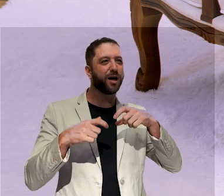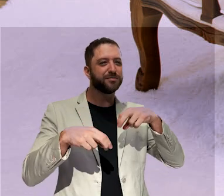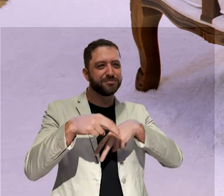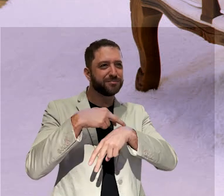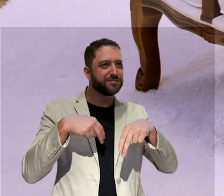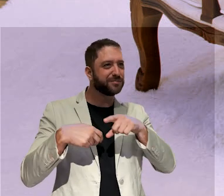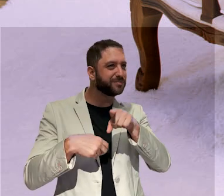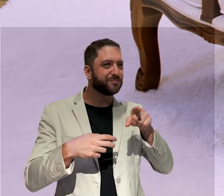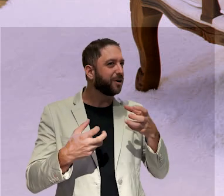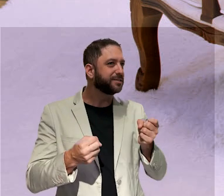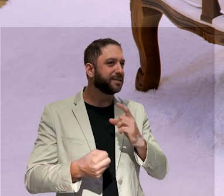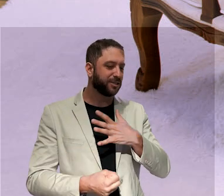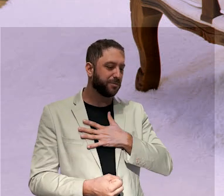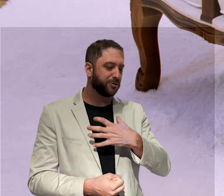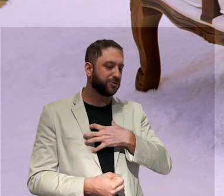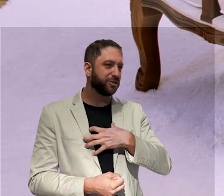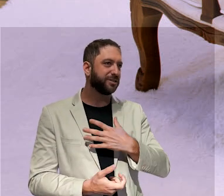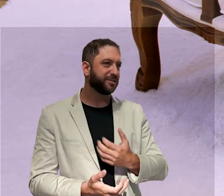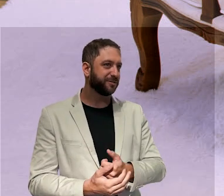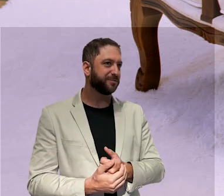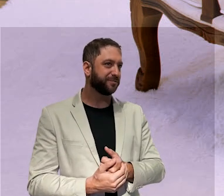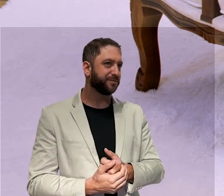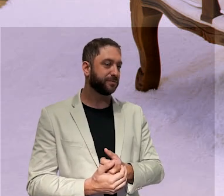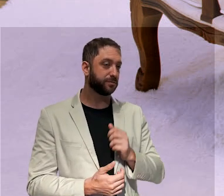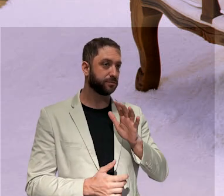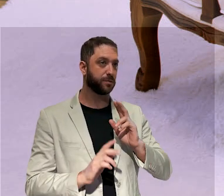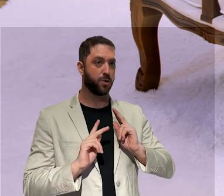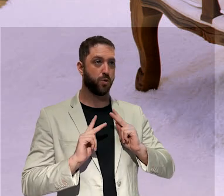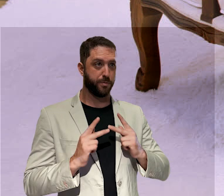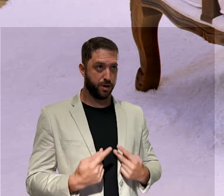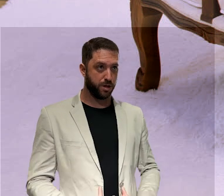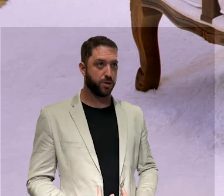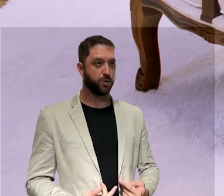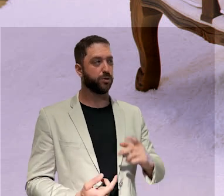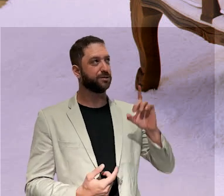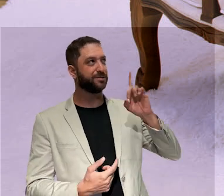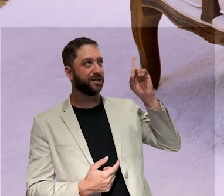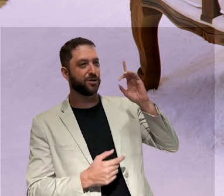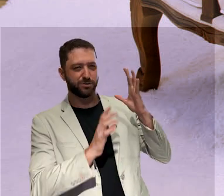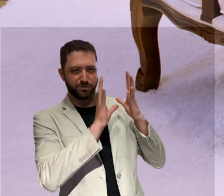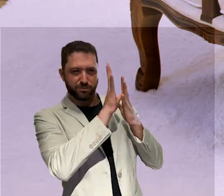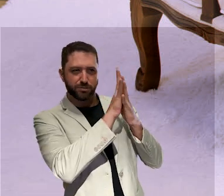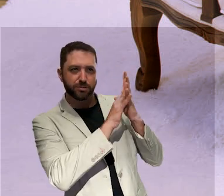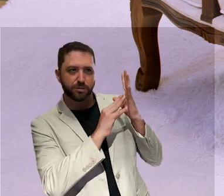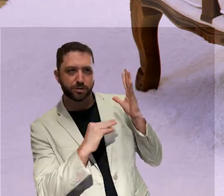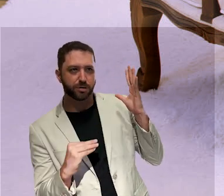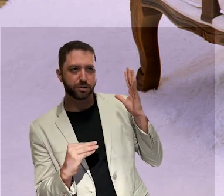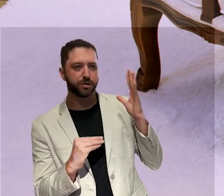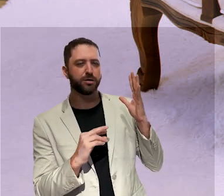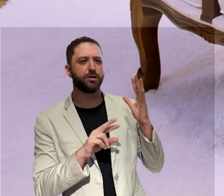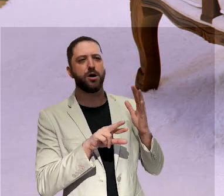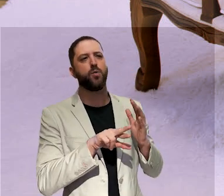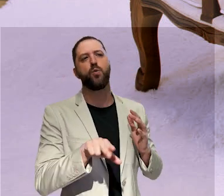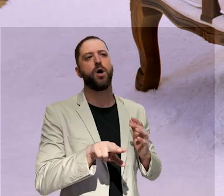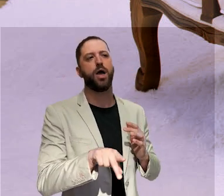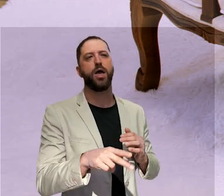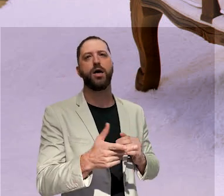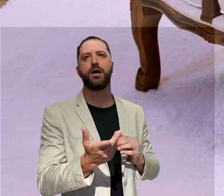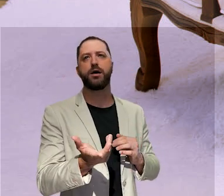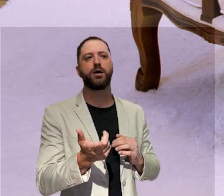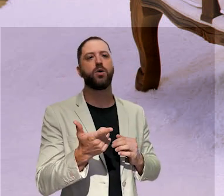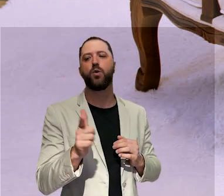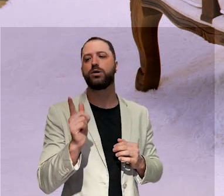gente vive. Sim. E sermos humanos, a imagem e semelhança de Deus, não